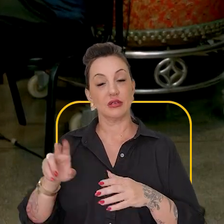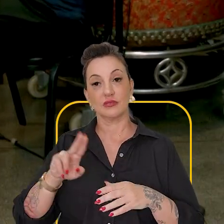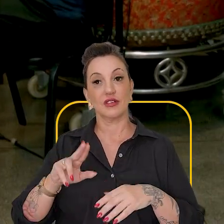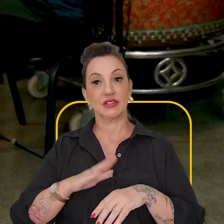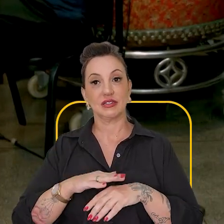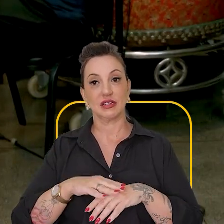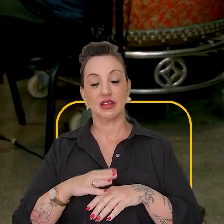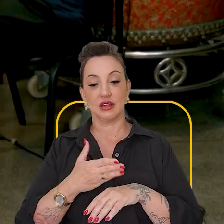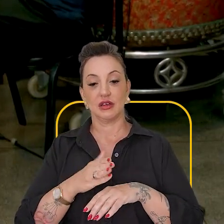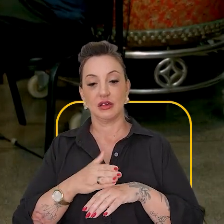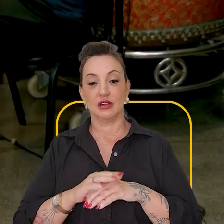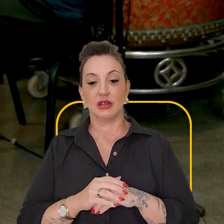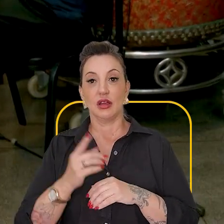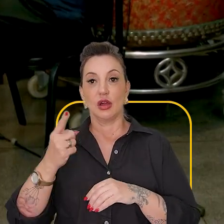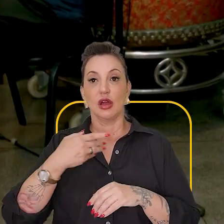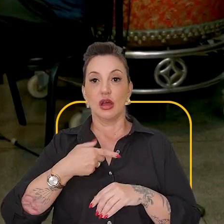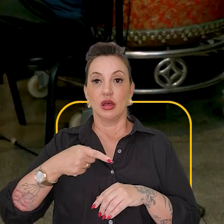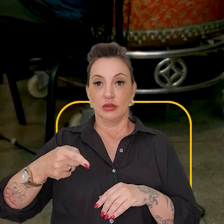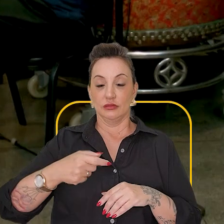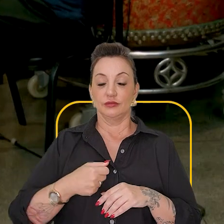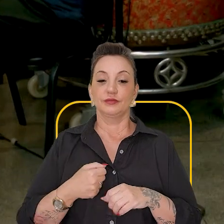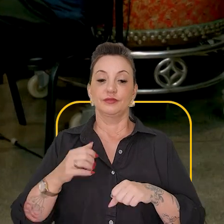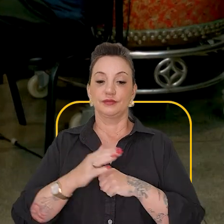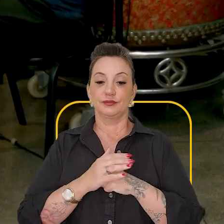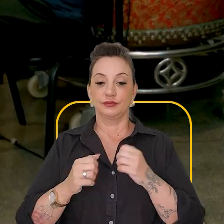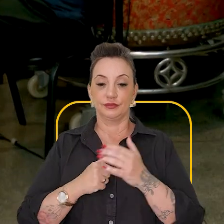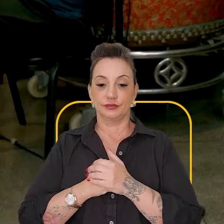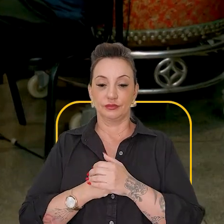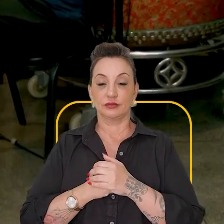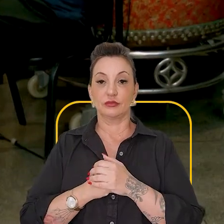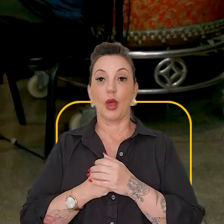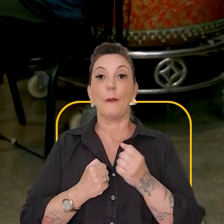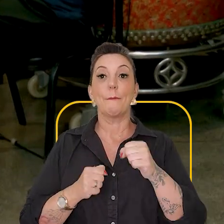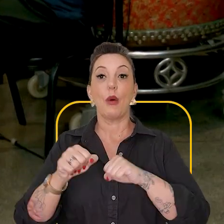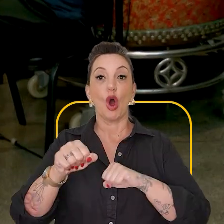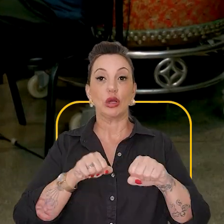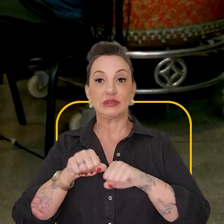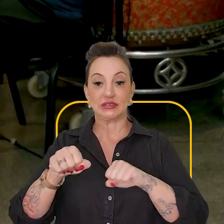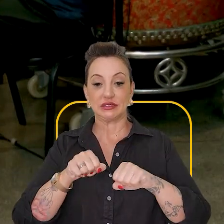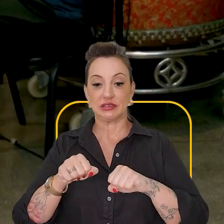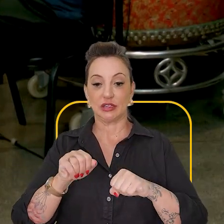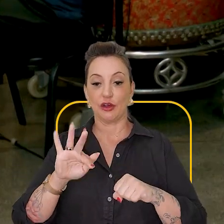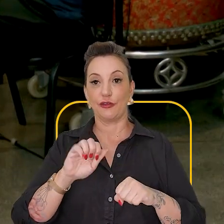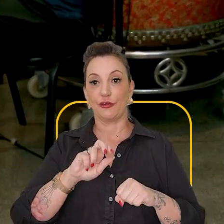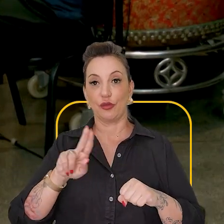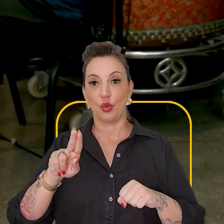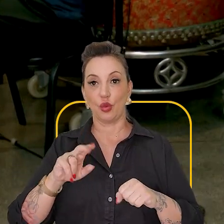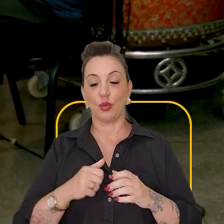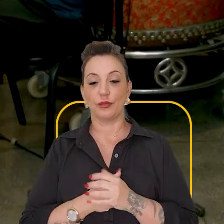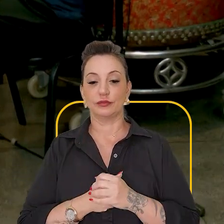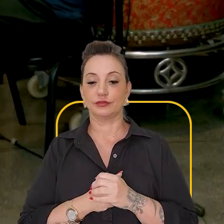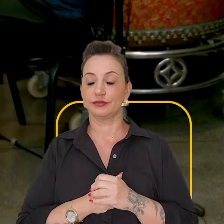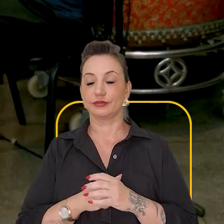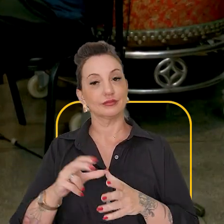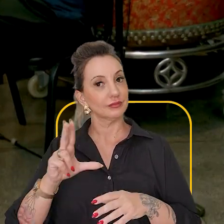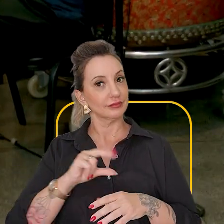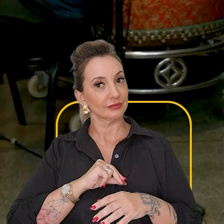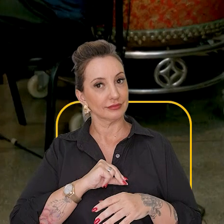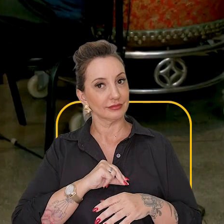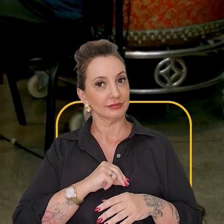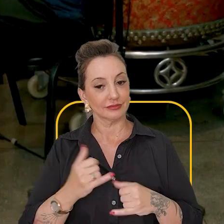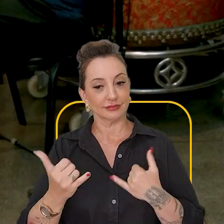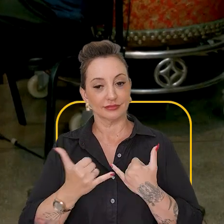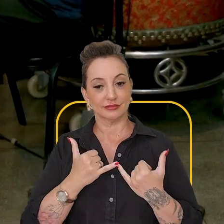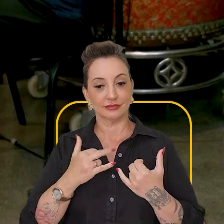luva nós treinamos uma semana com luva luva de box luva de box era fo contacto Ah verdade é rapaz